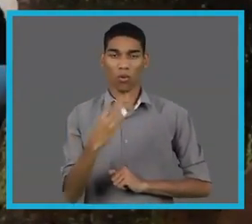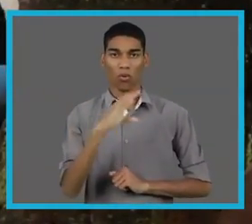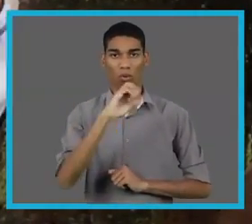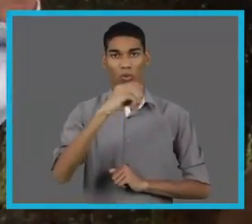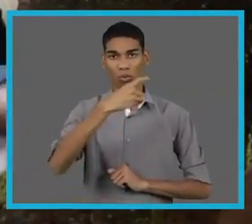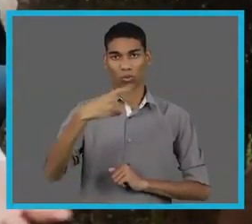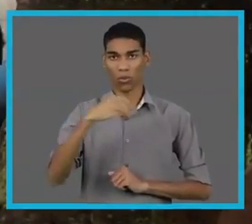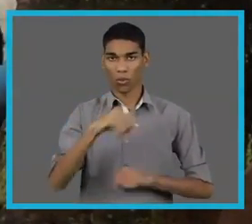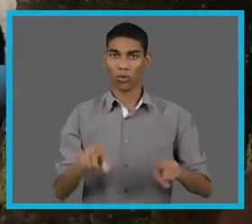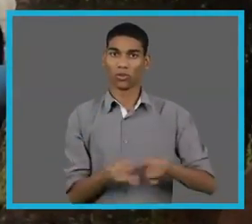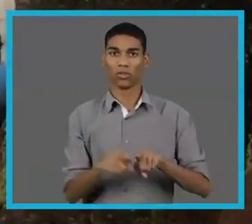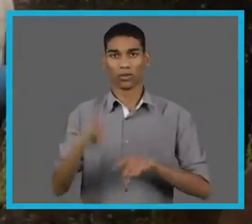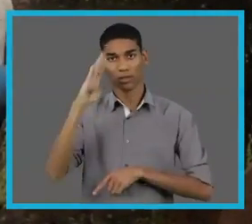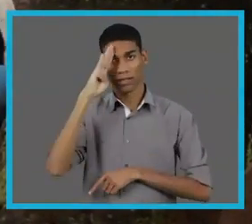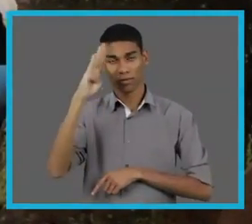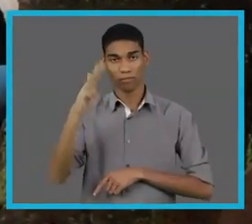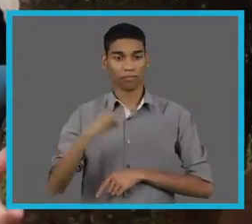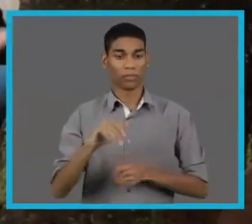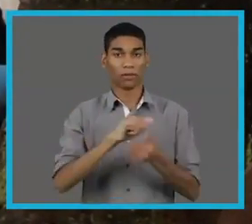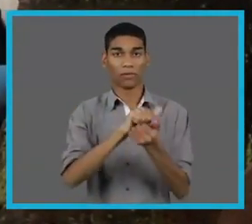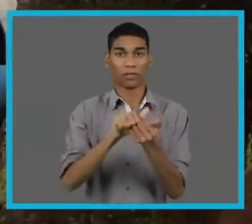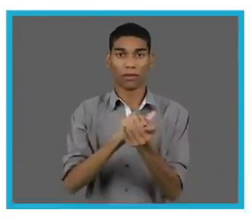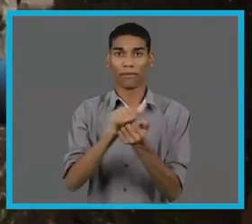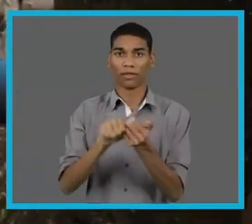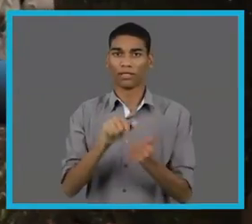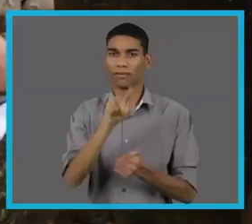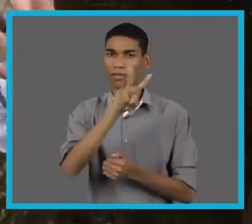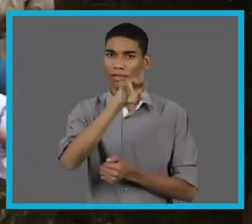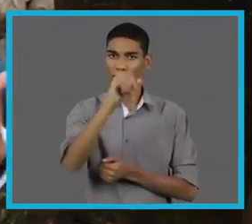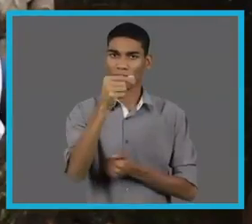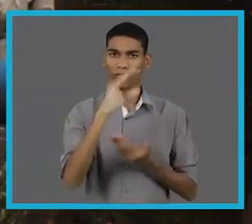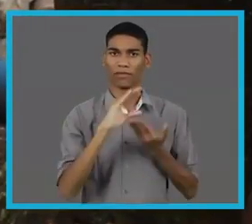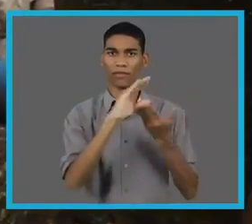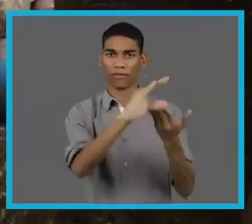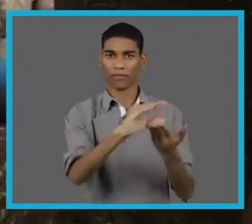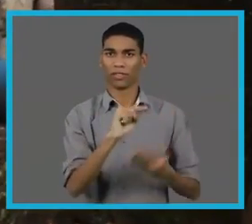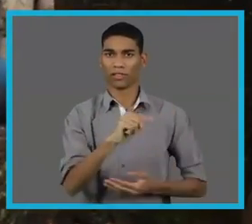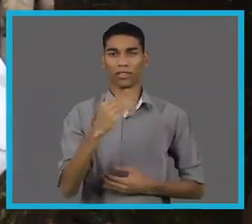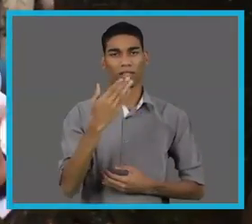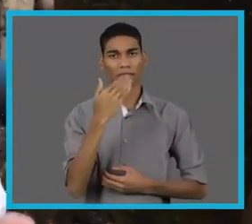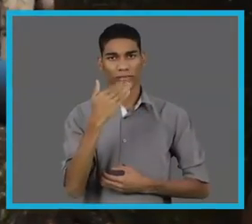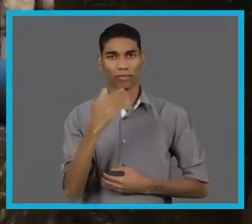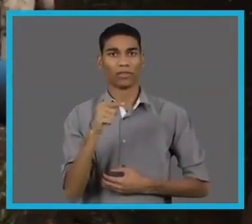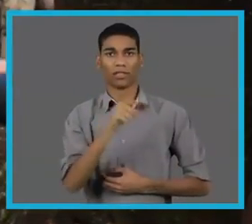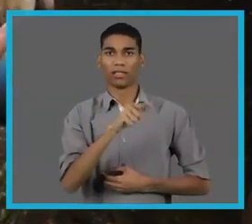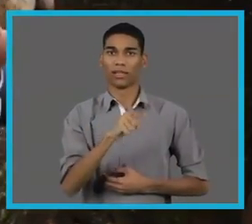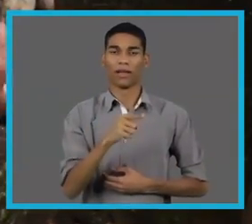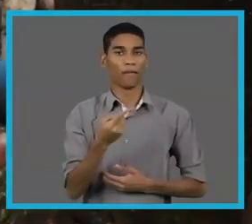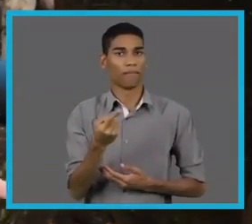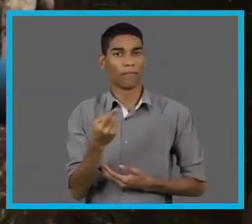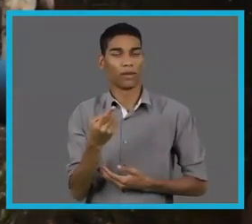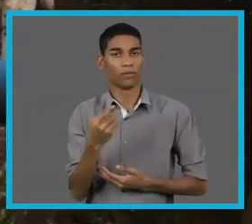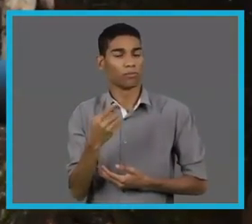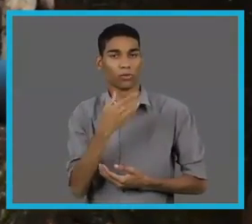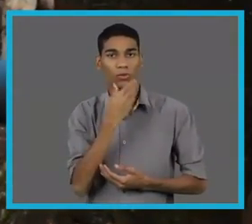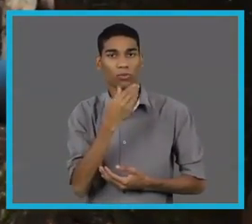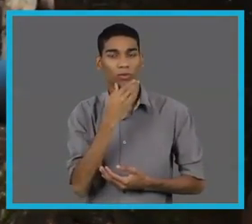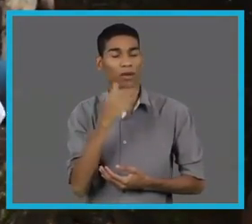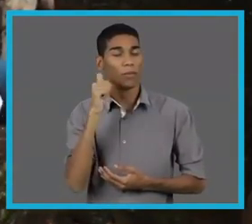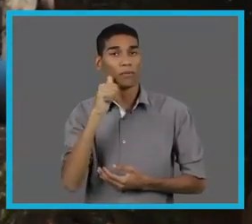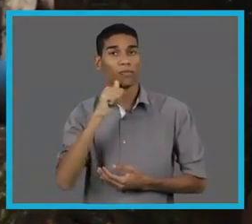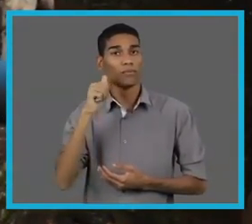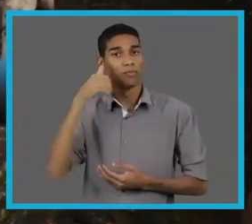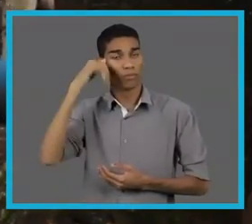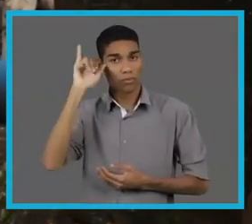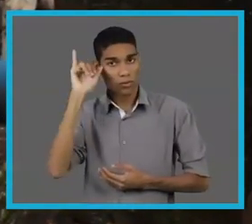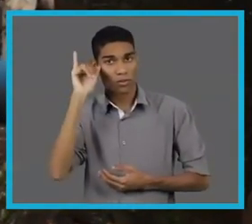no coxo ou principalmente na pastagem. Ele vai investir mais na alimentação para os animais que estão em produção